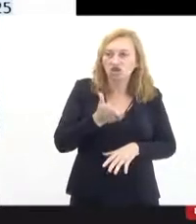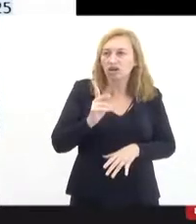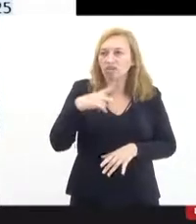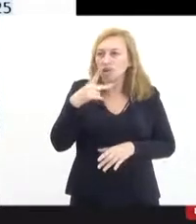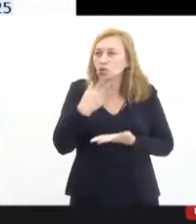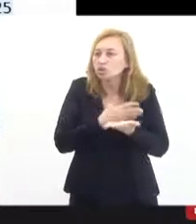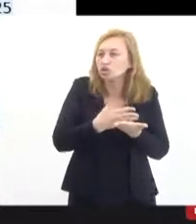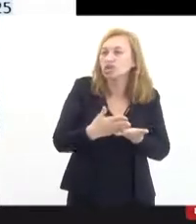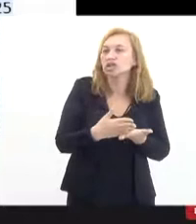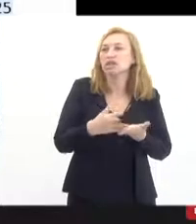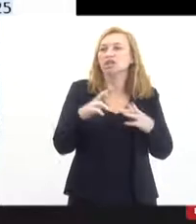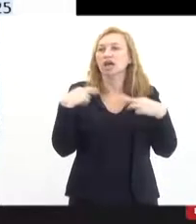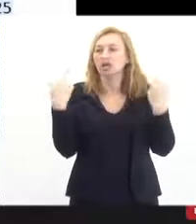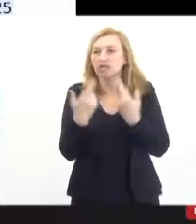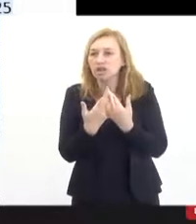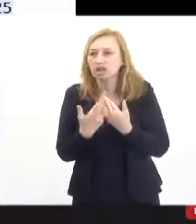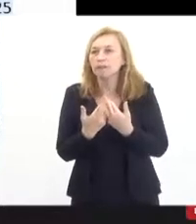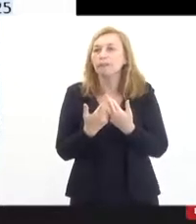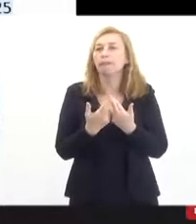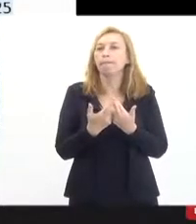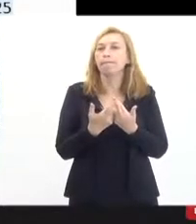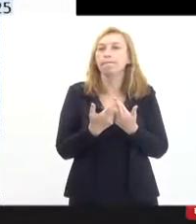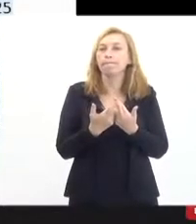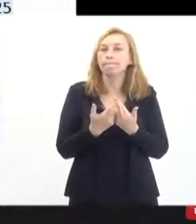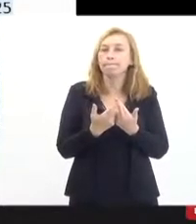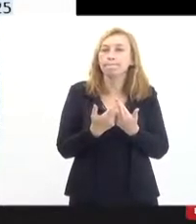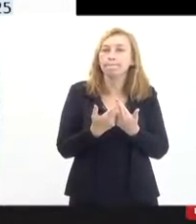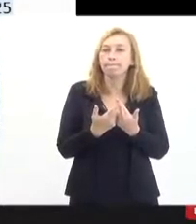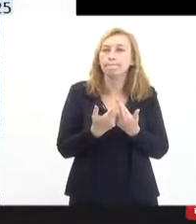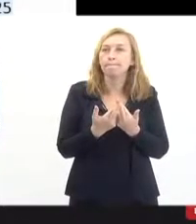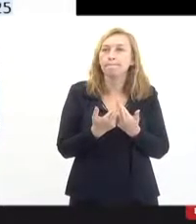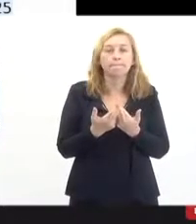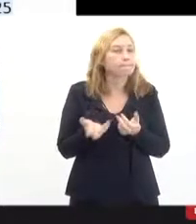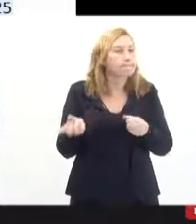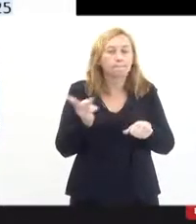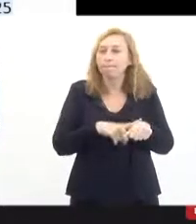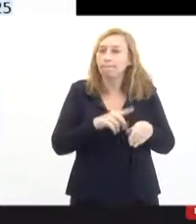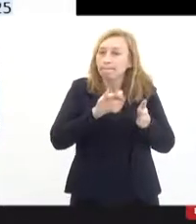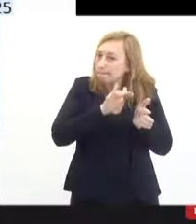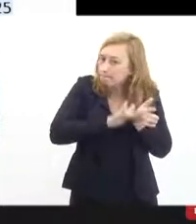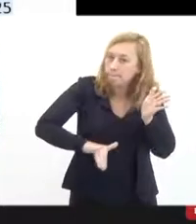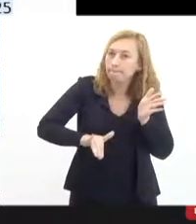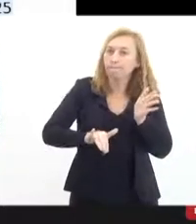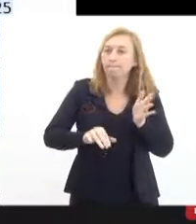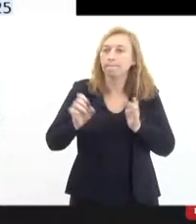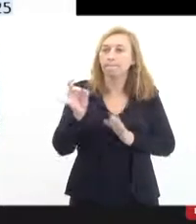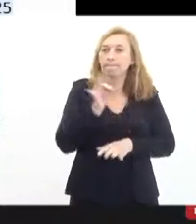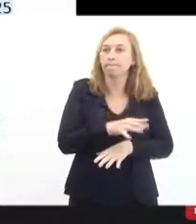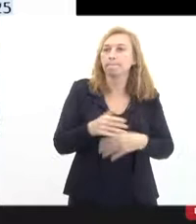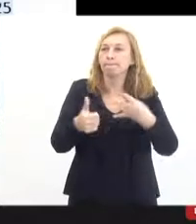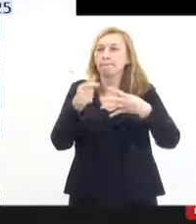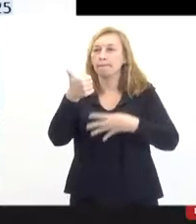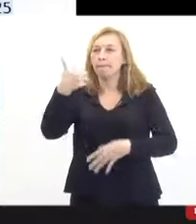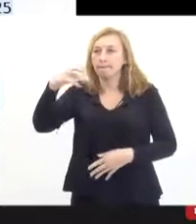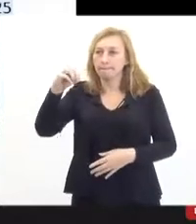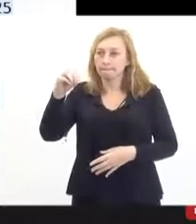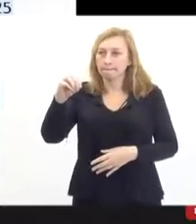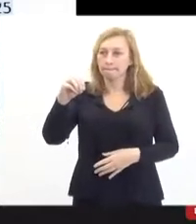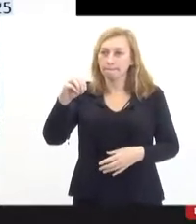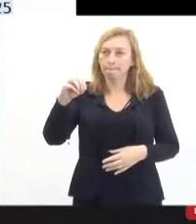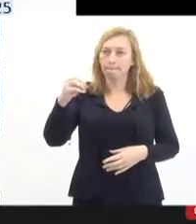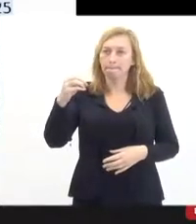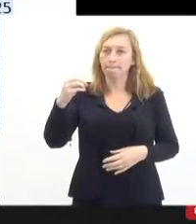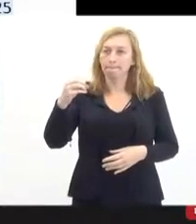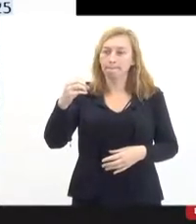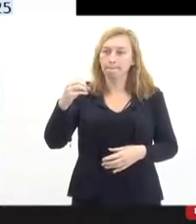da reunião, mas eu não tive tempo de retirar esse último slide, né, com relação aos 10 valores, aos 10